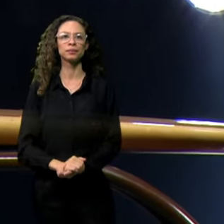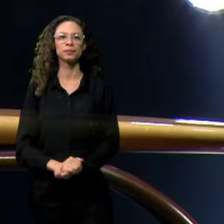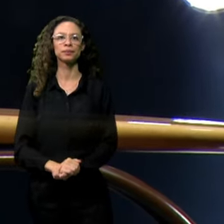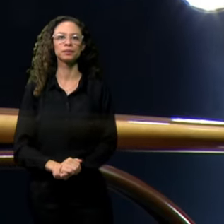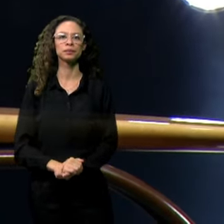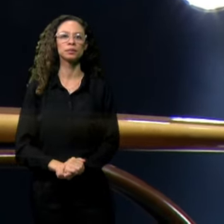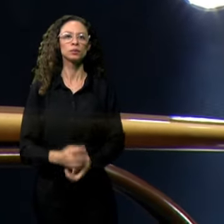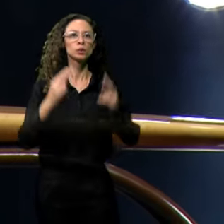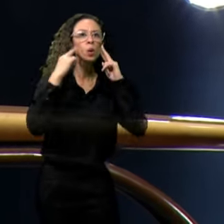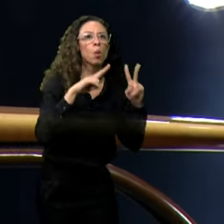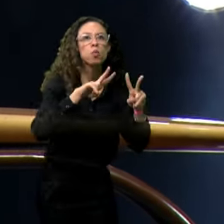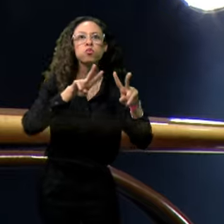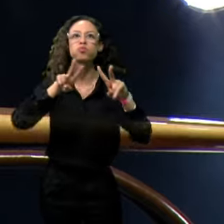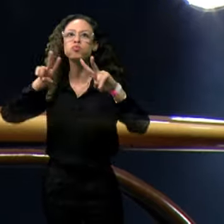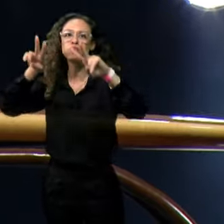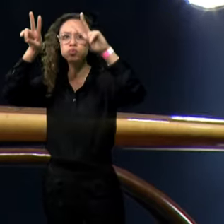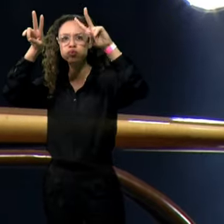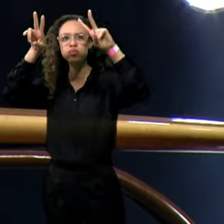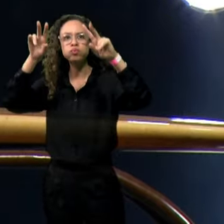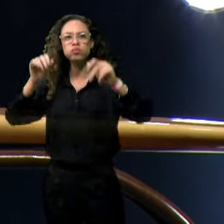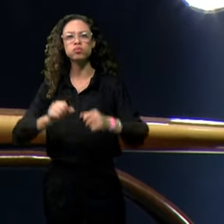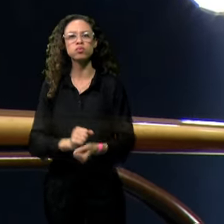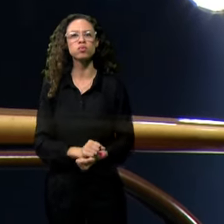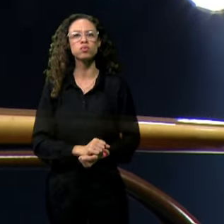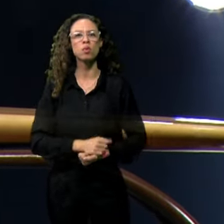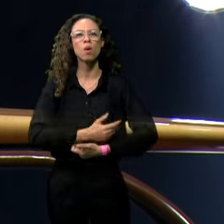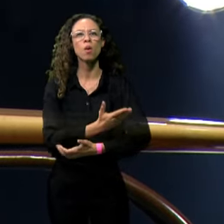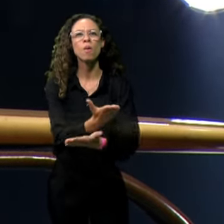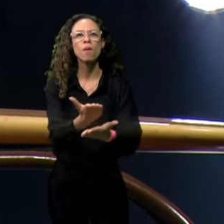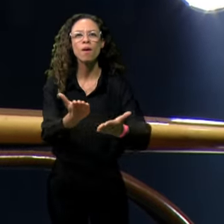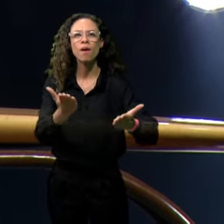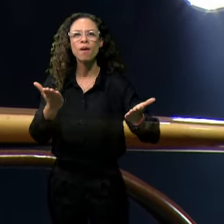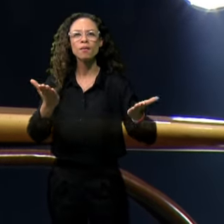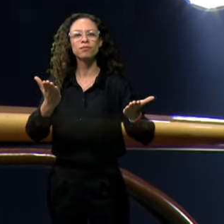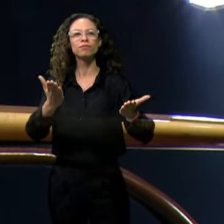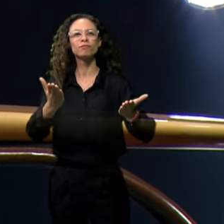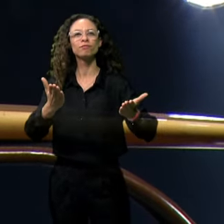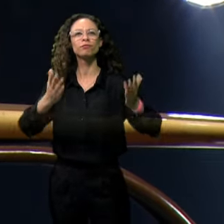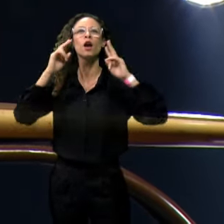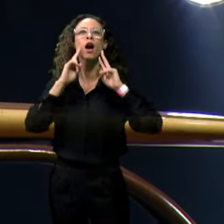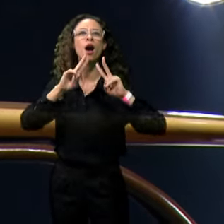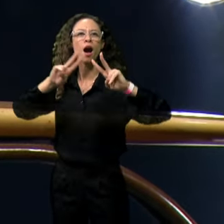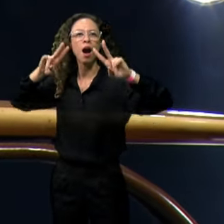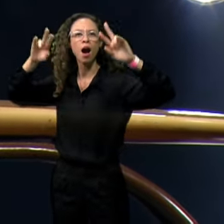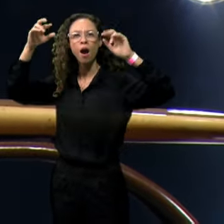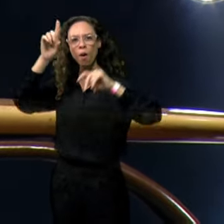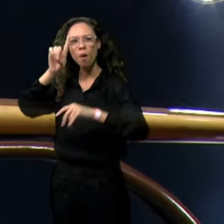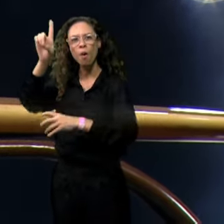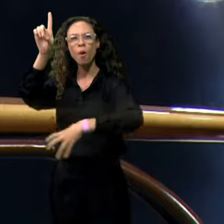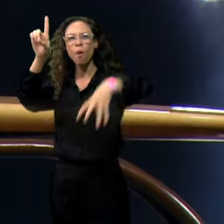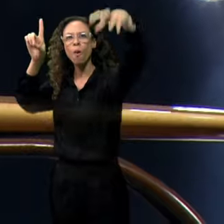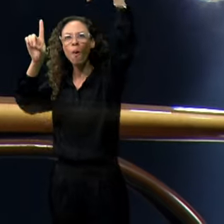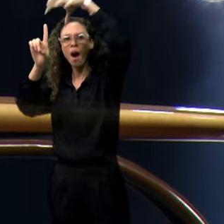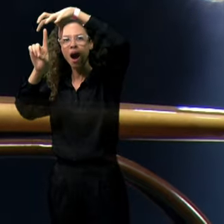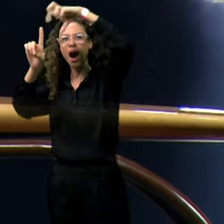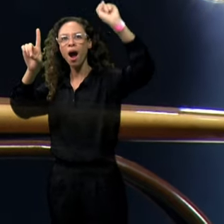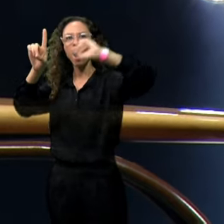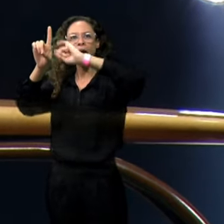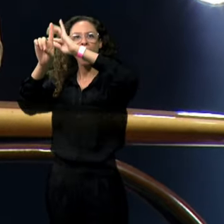as vossas cabeças levantai-vos só entradas eternas e entrará o Rei da Glória